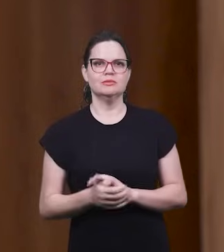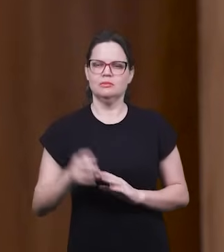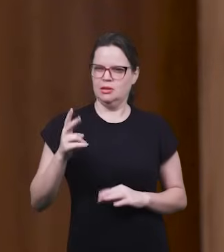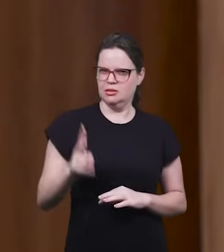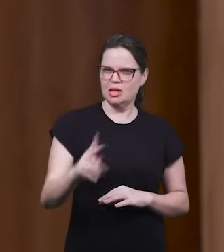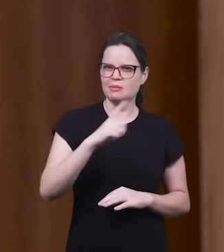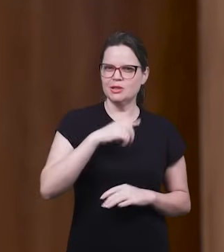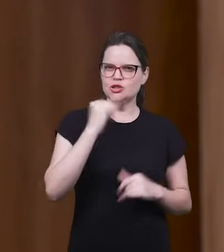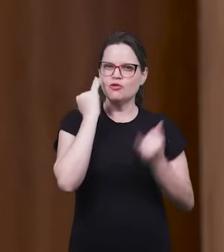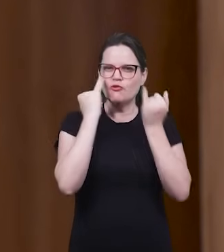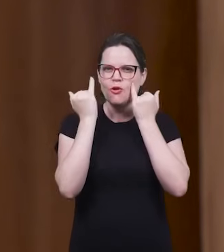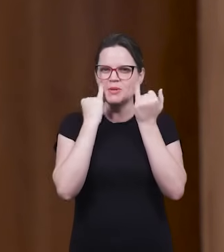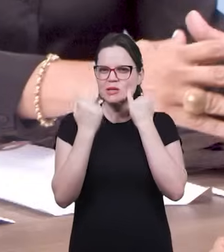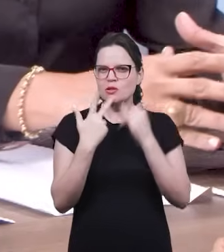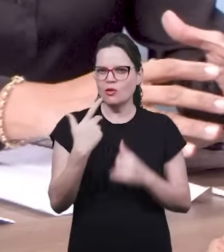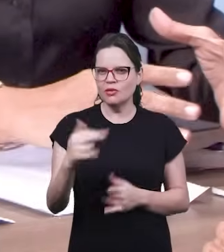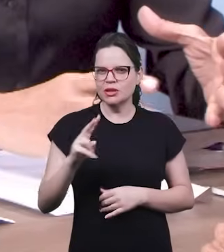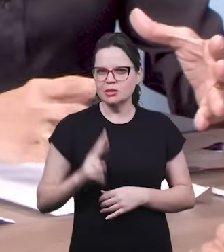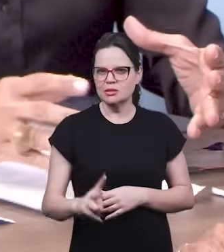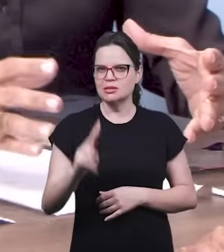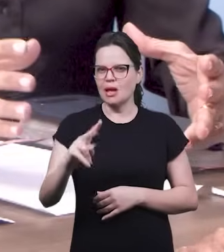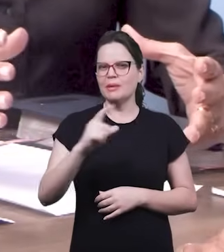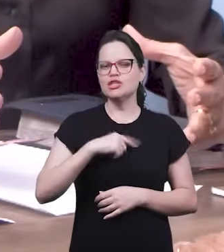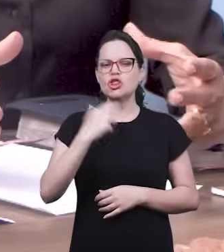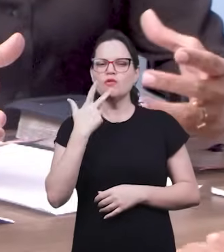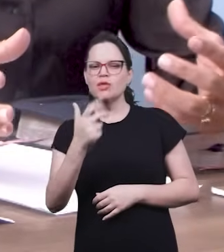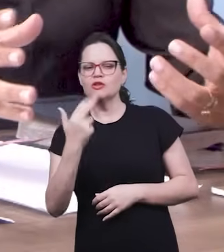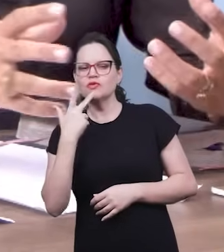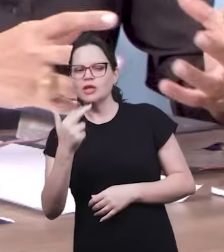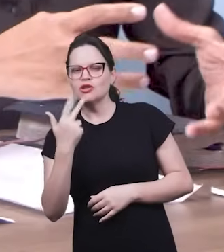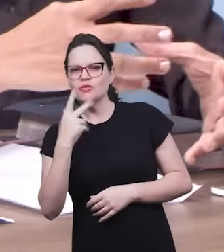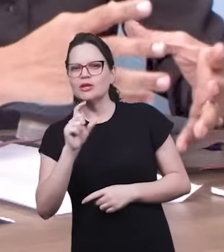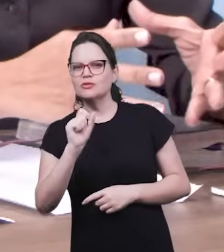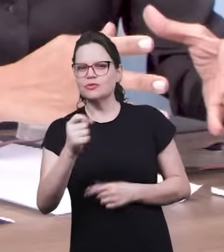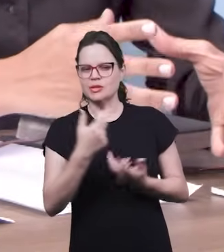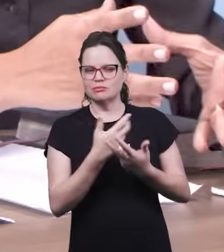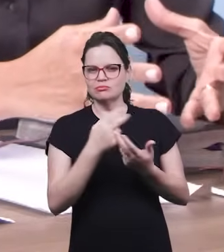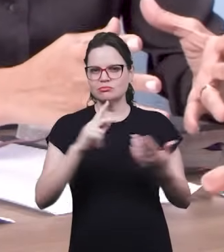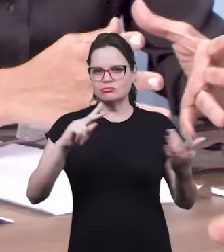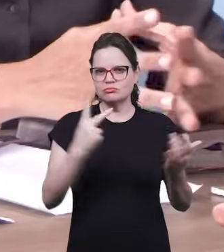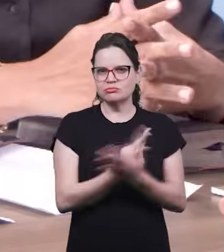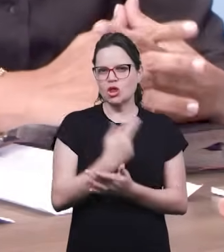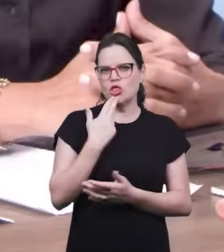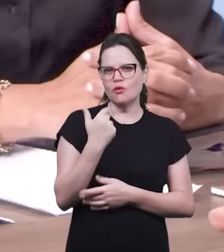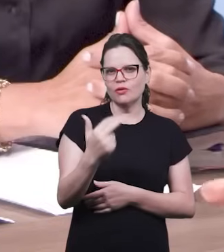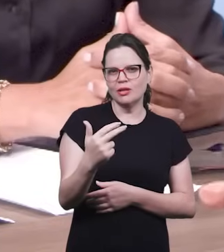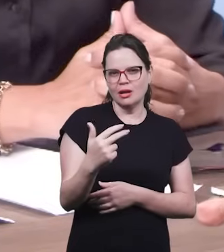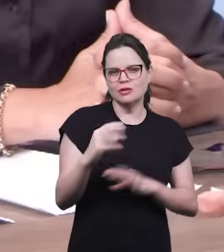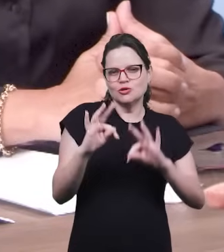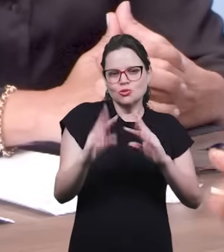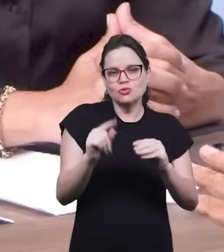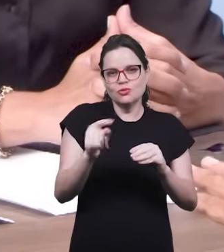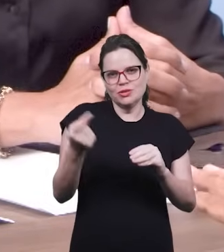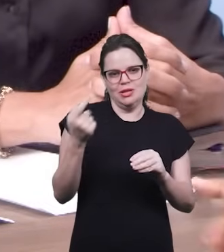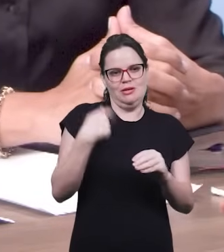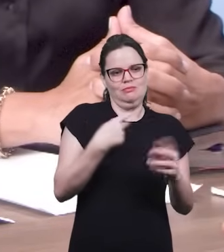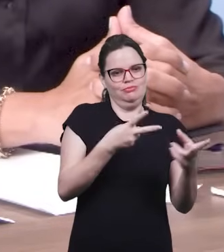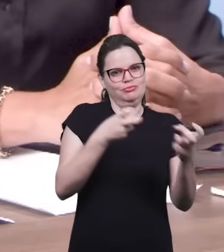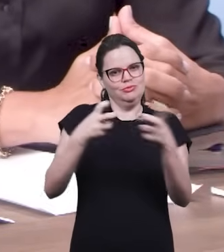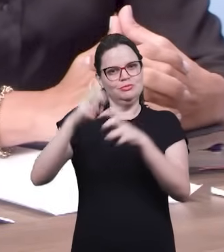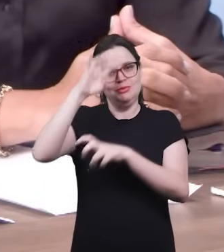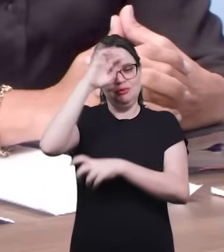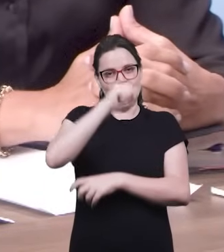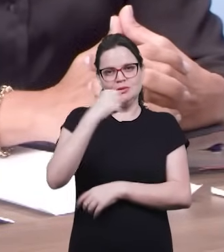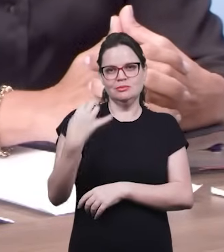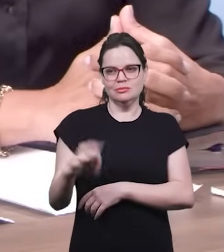sempre atualizado, então foi acompanhando o trabalho da odontologia em relação àquilo que o senhor é especialista, né? Eu até vi alguma pergunta